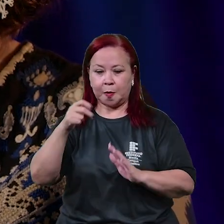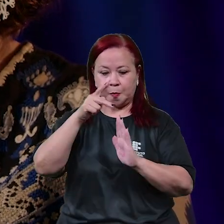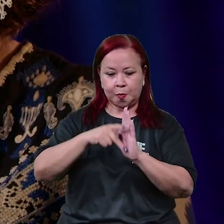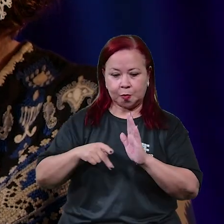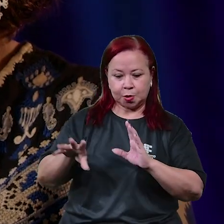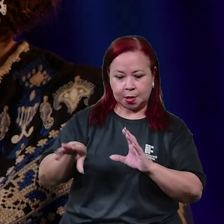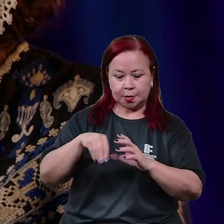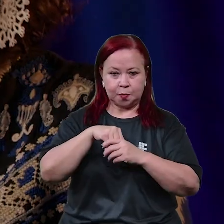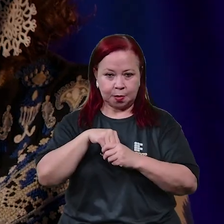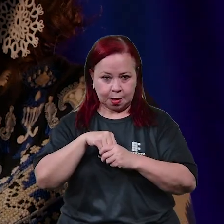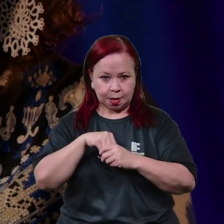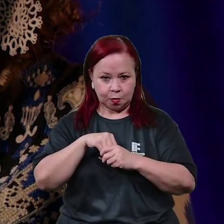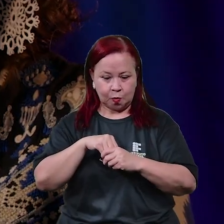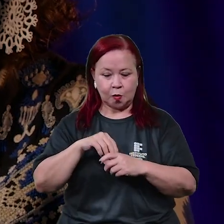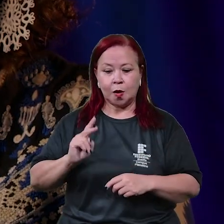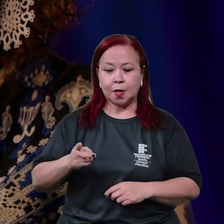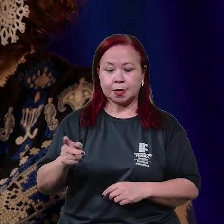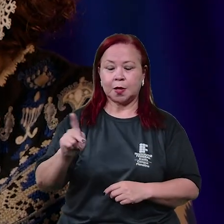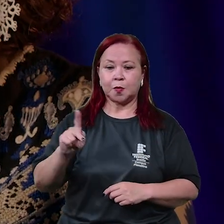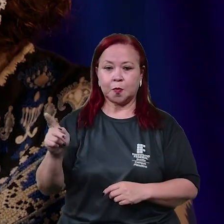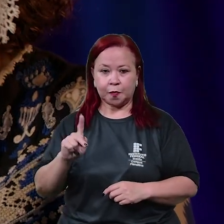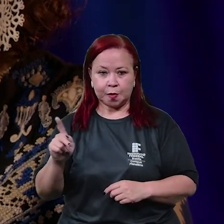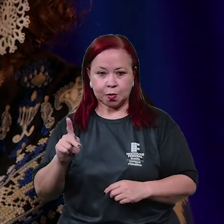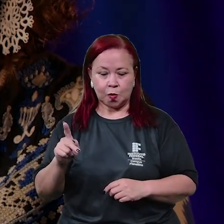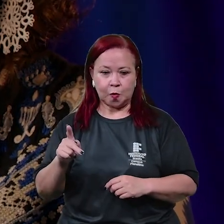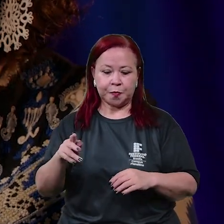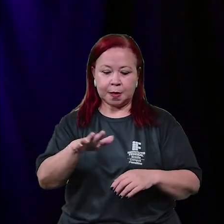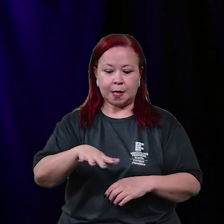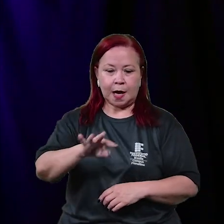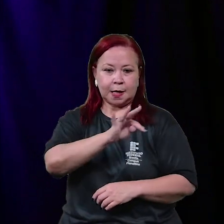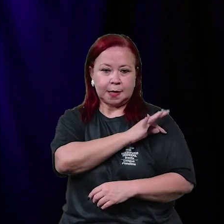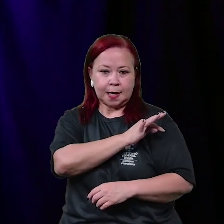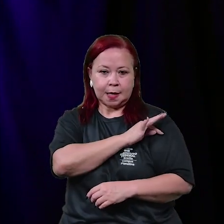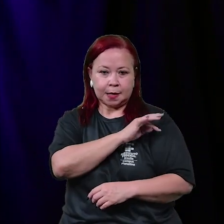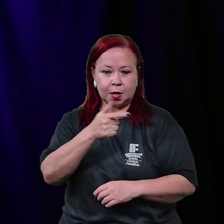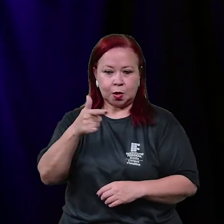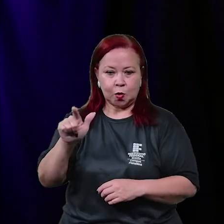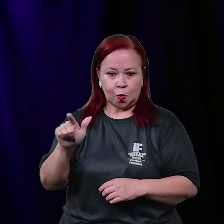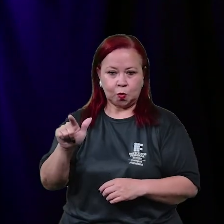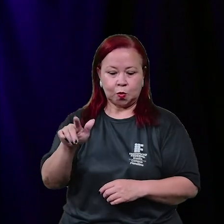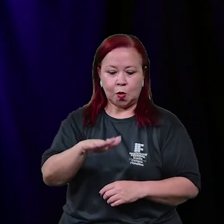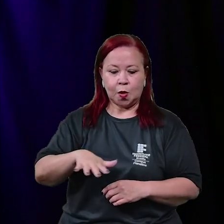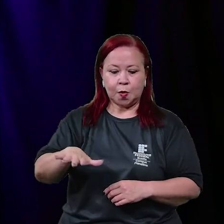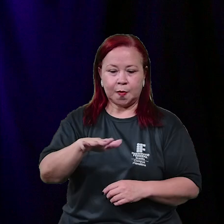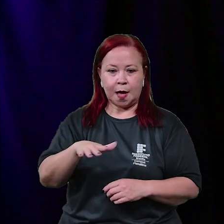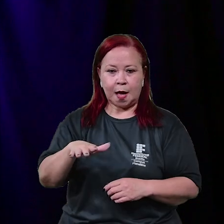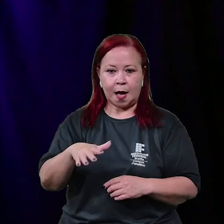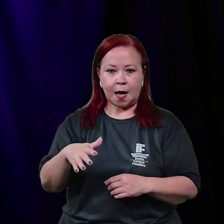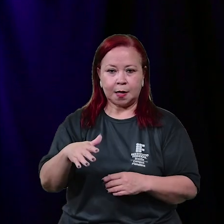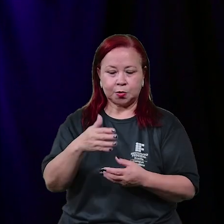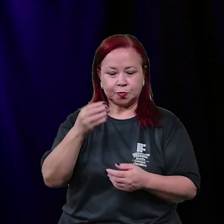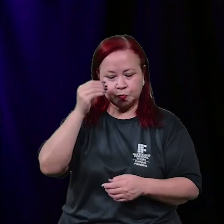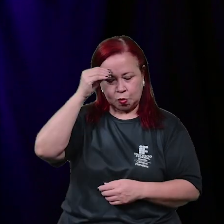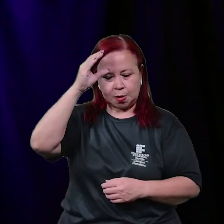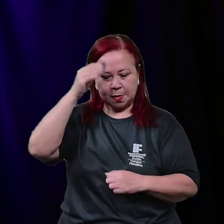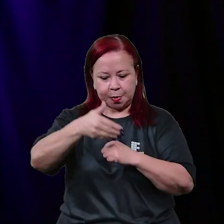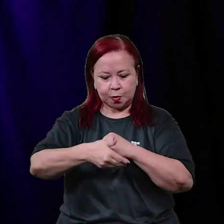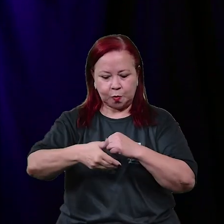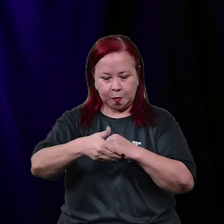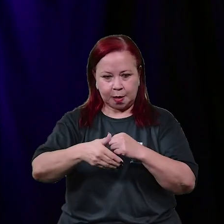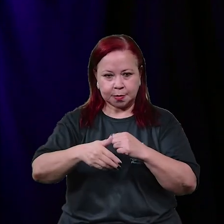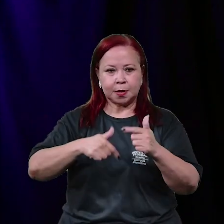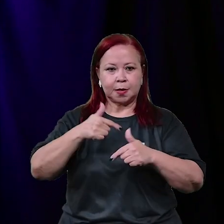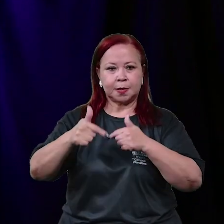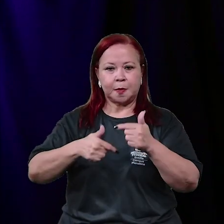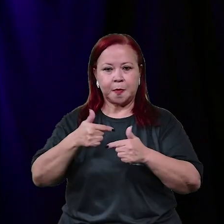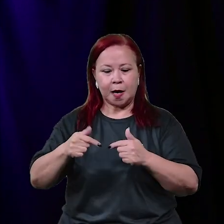professor da área técnica e um da área propedêutica criando projetos juntos. E nesse curso a gente trabalha por objetivos de